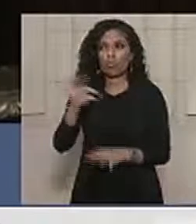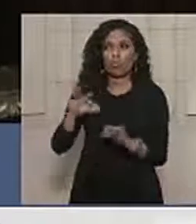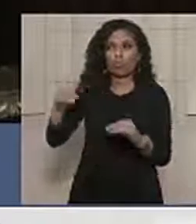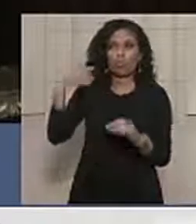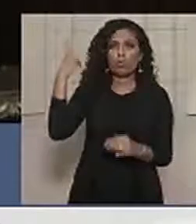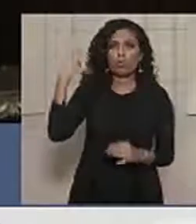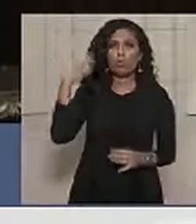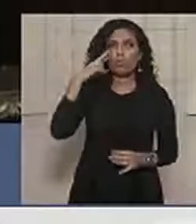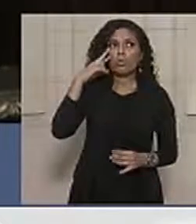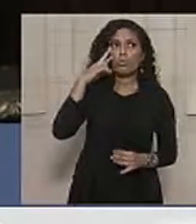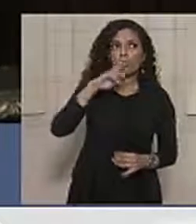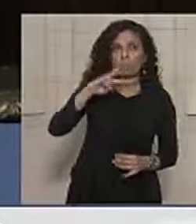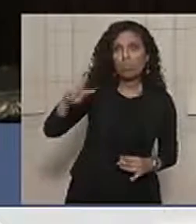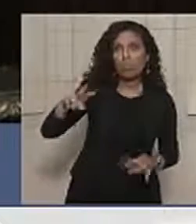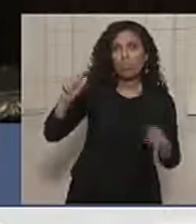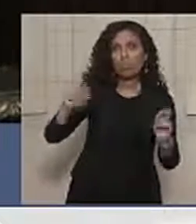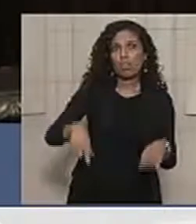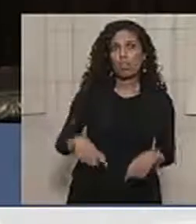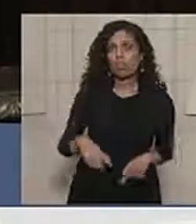onde nós podemos